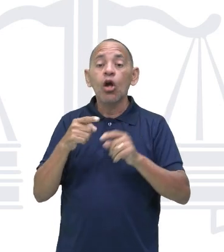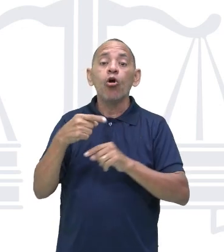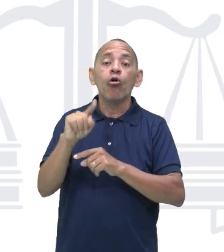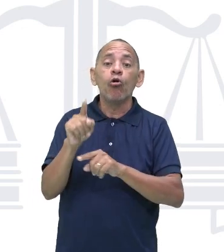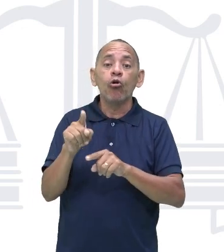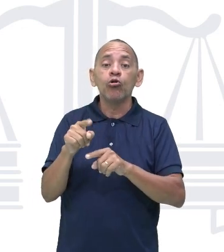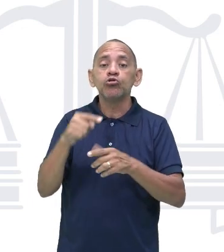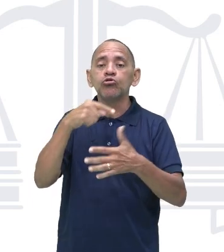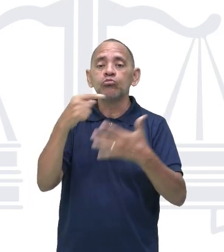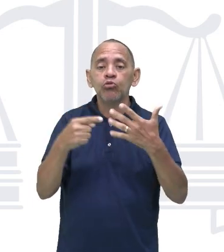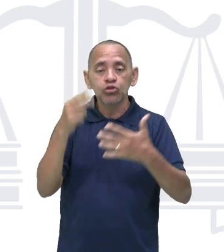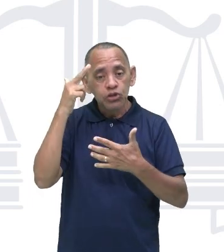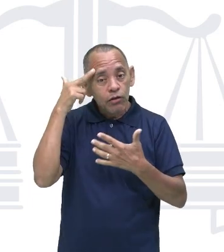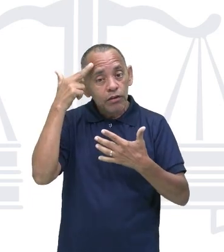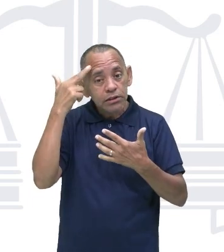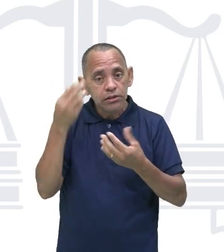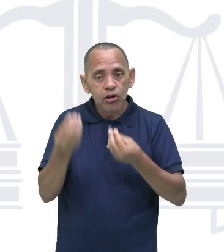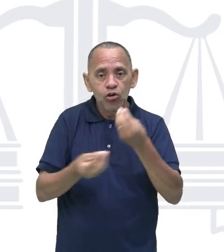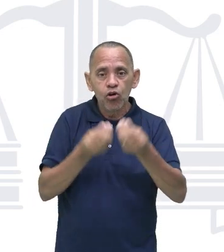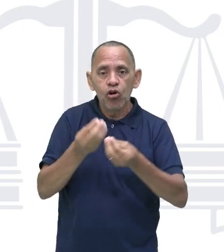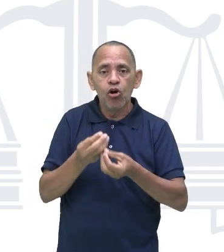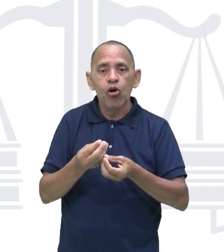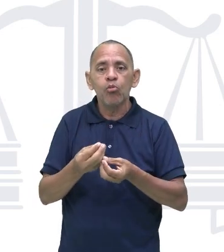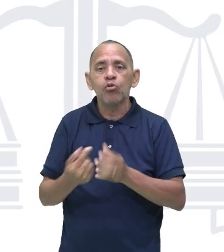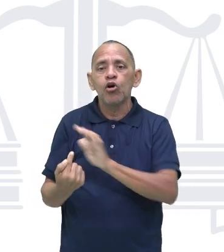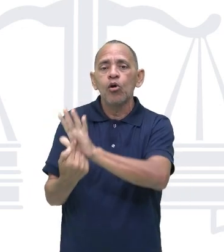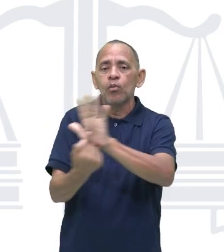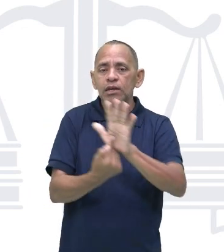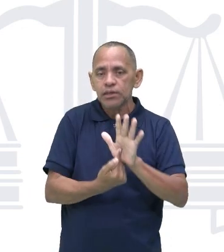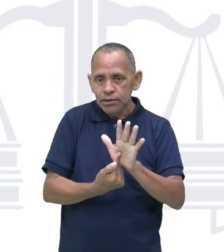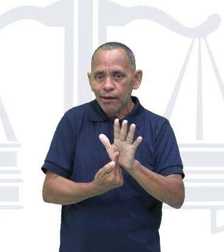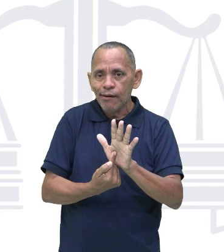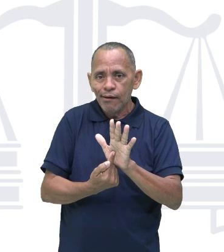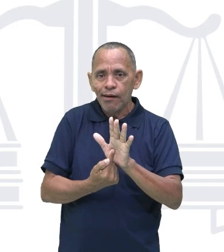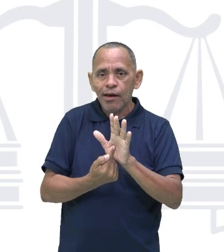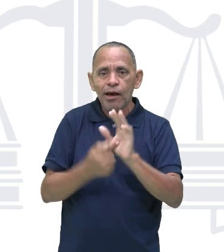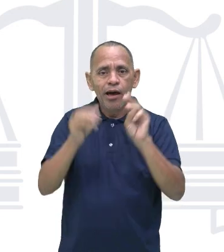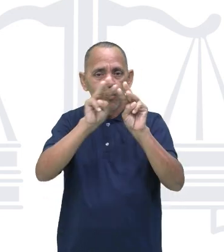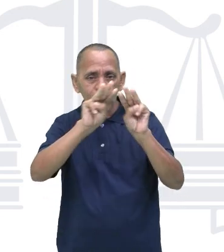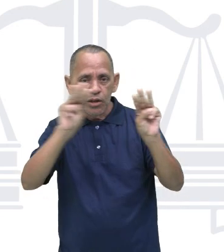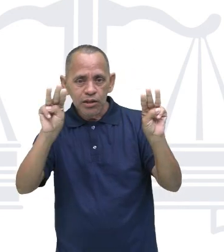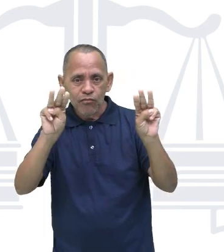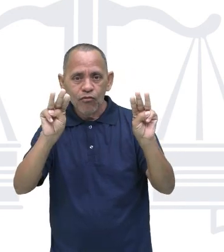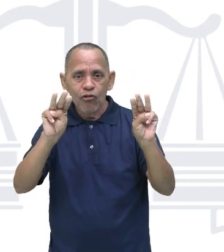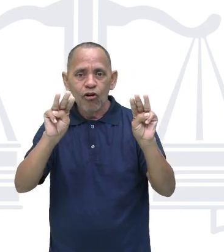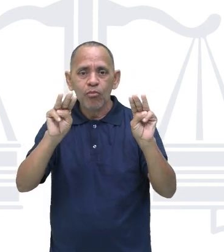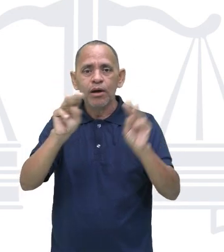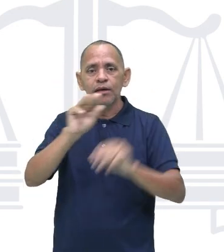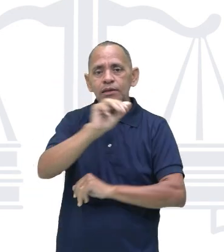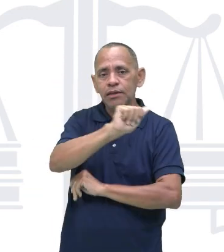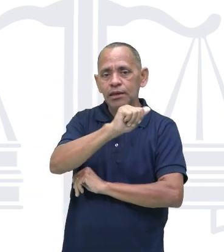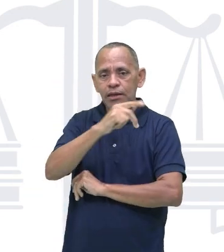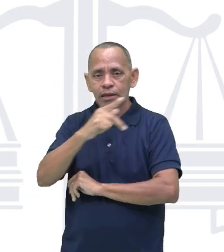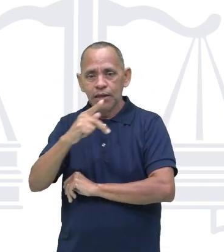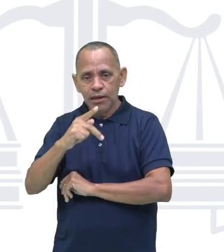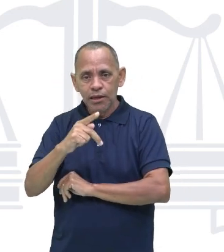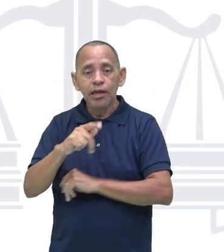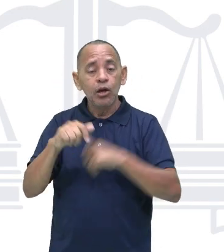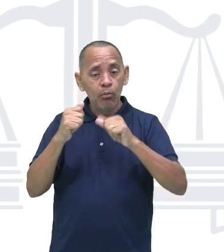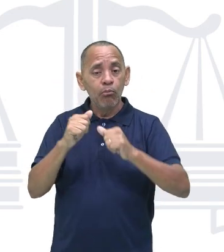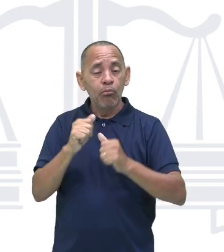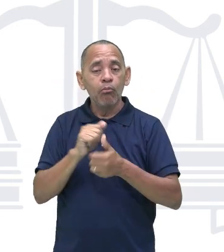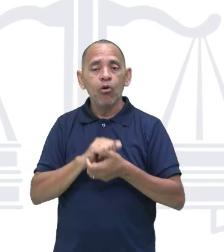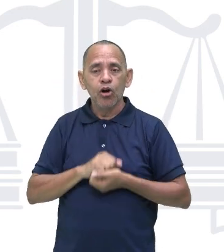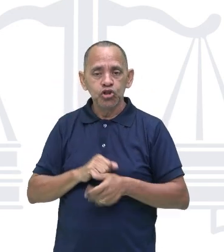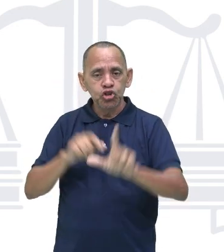aí, né, a plataforma Saber Mais, onde vocês vão poder aí fazer a leitura do QR Code, e é onde vocês vão